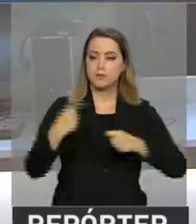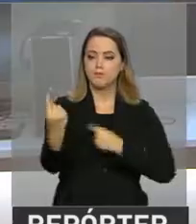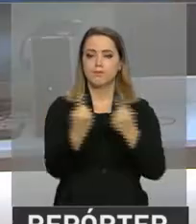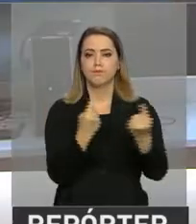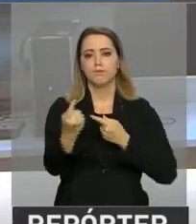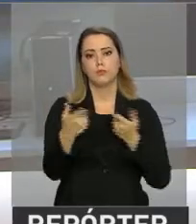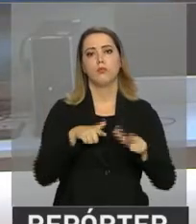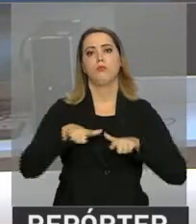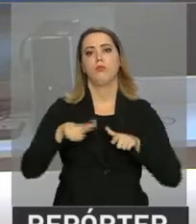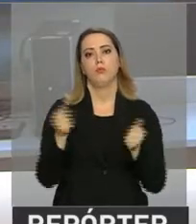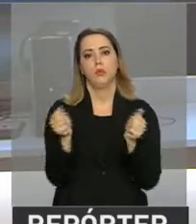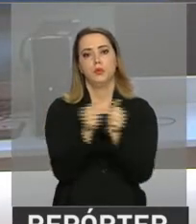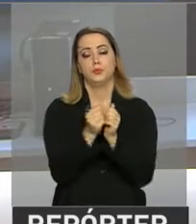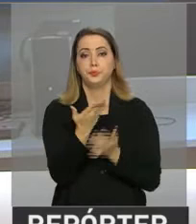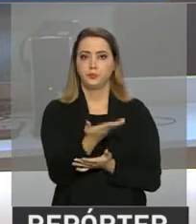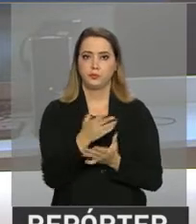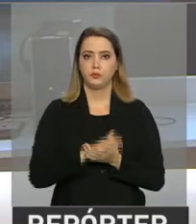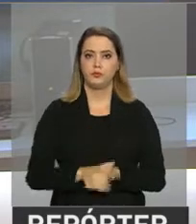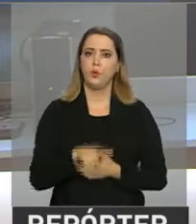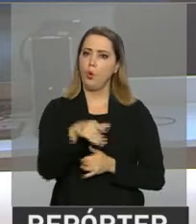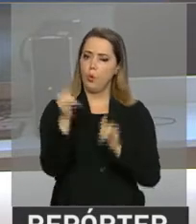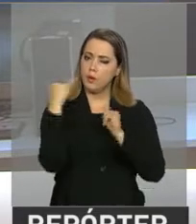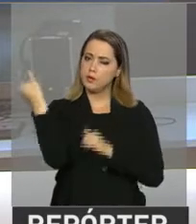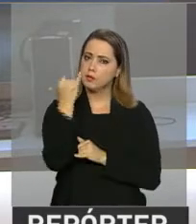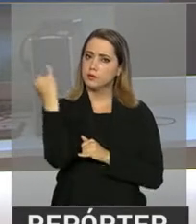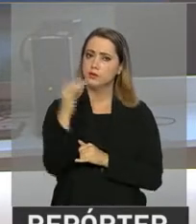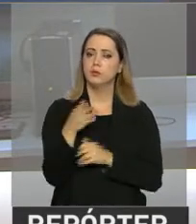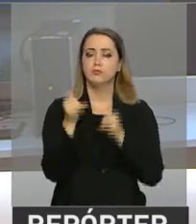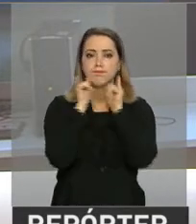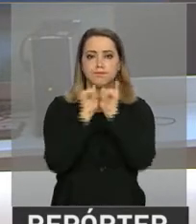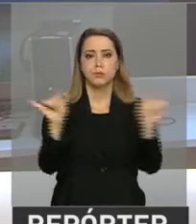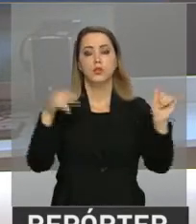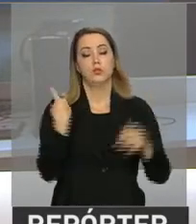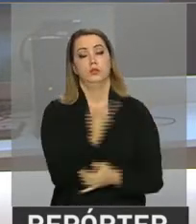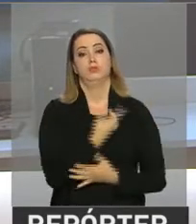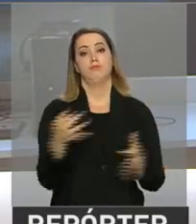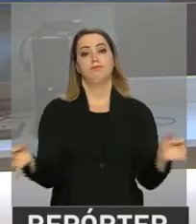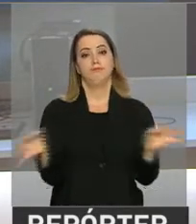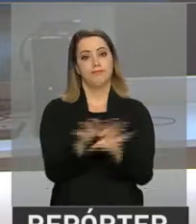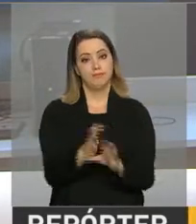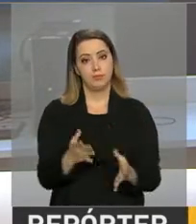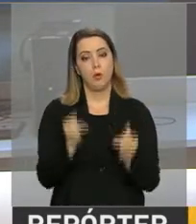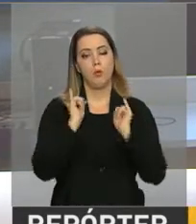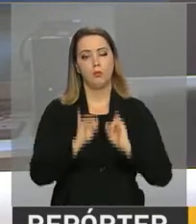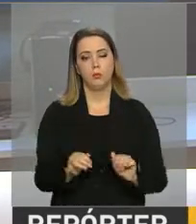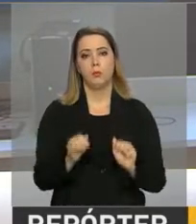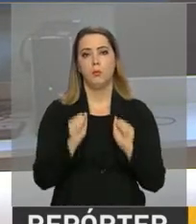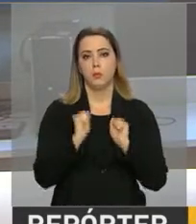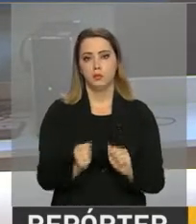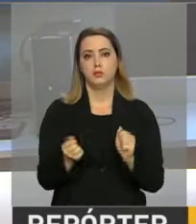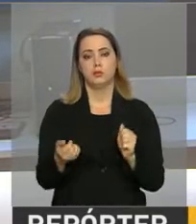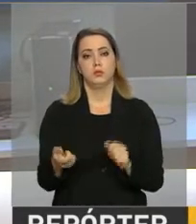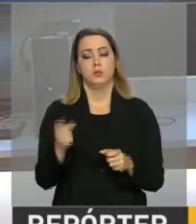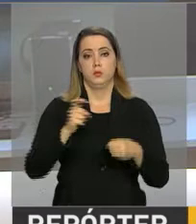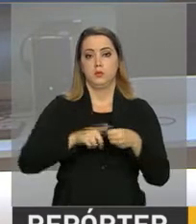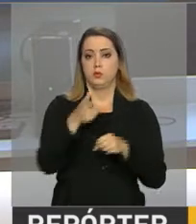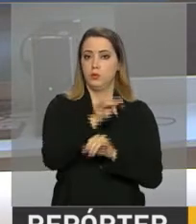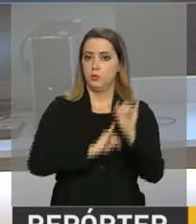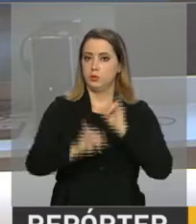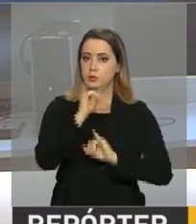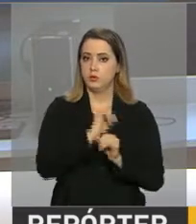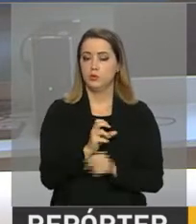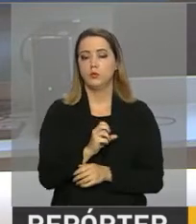parte com este importante recado nós encerramos esta edição do repórter nbr podemos voltar a qualquer momento com outras